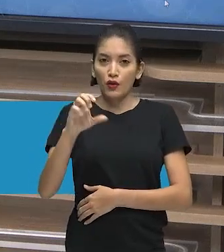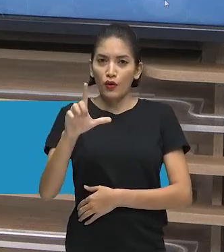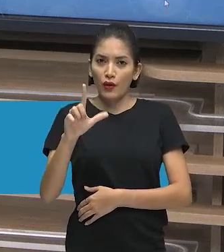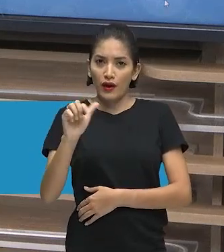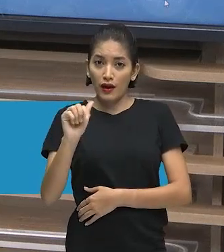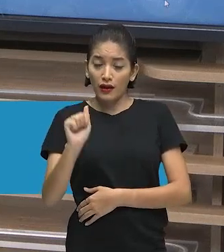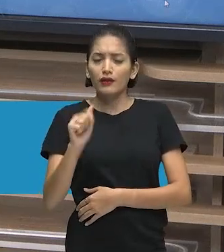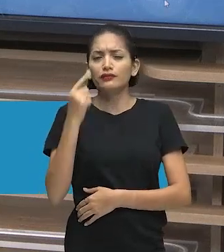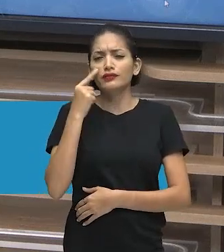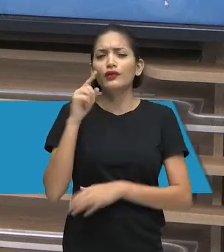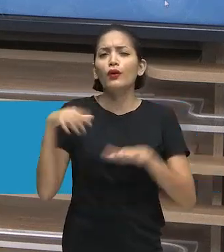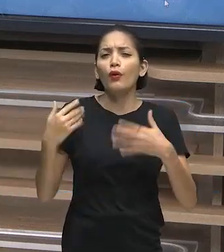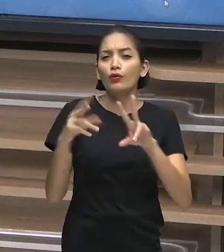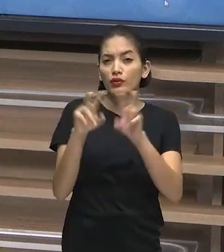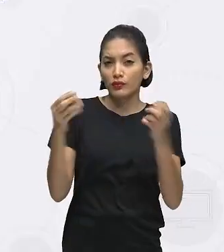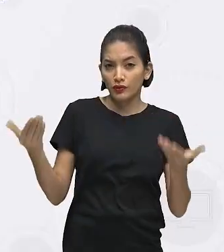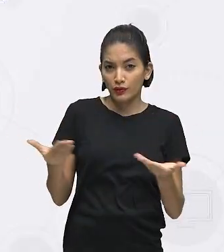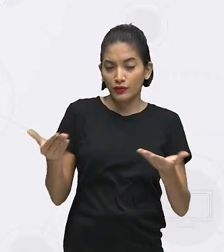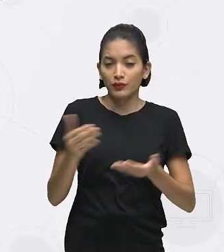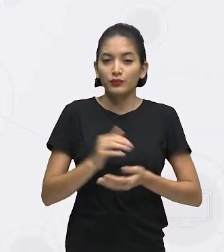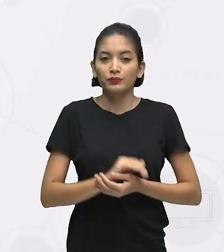aula de hoje.